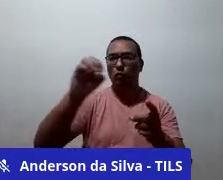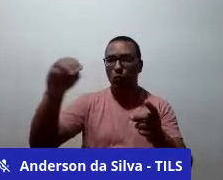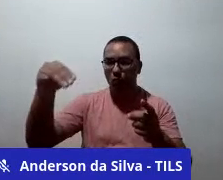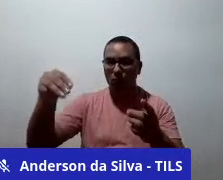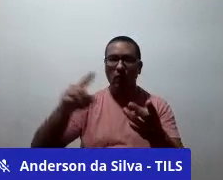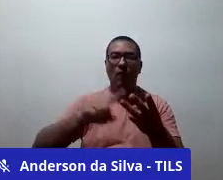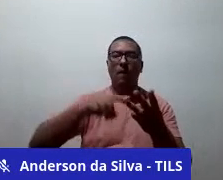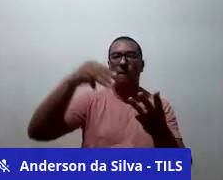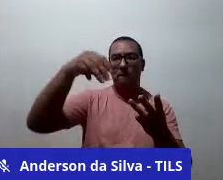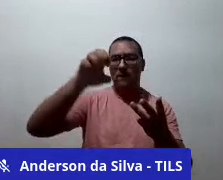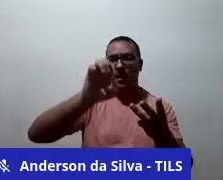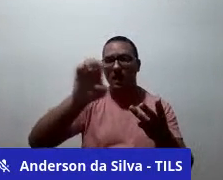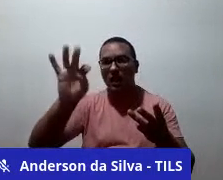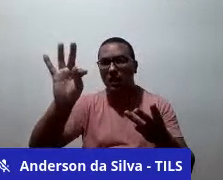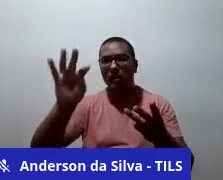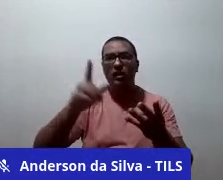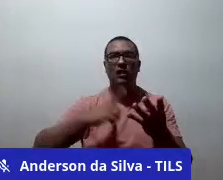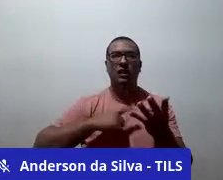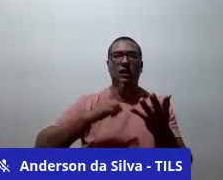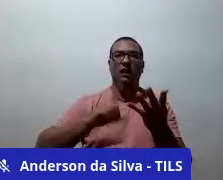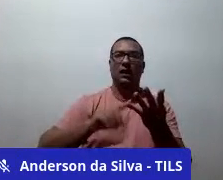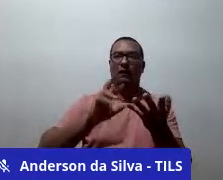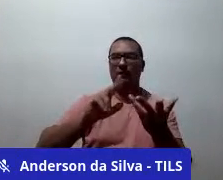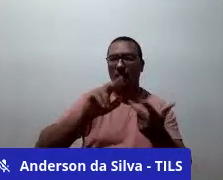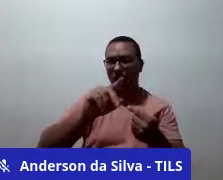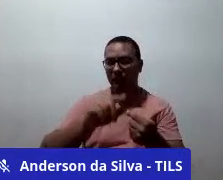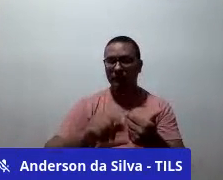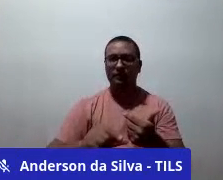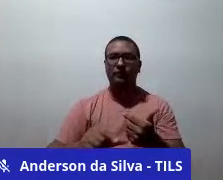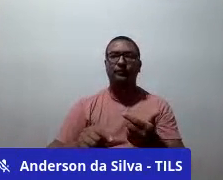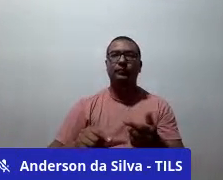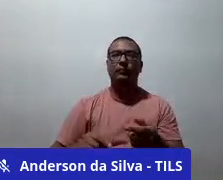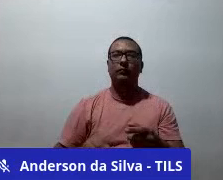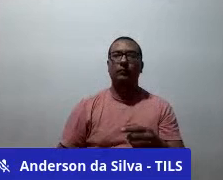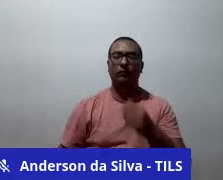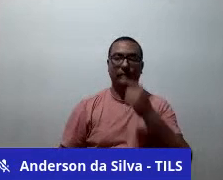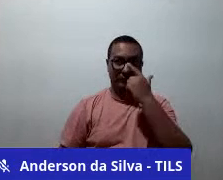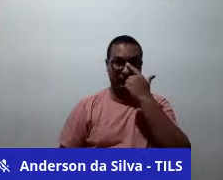Google, seja o Teams da Microsoft, todas essas,